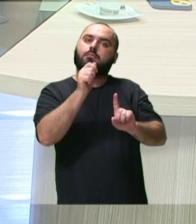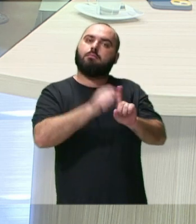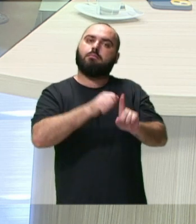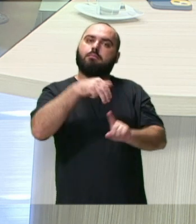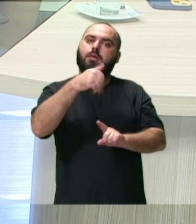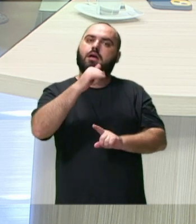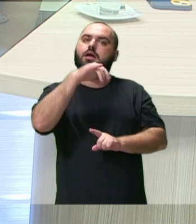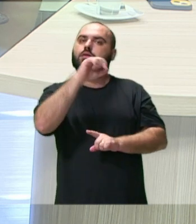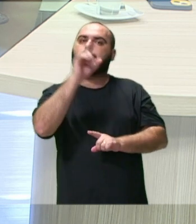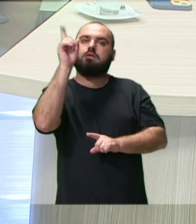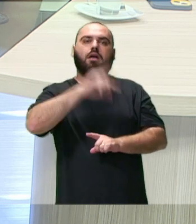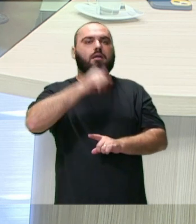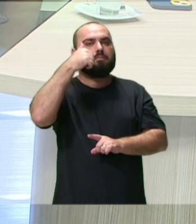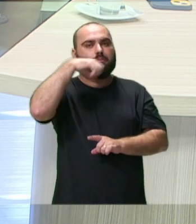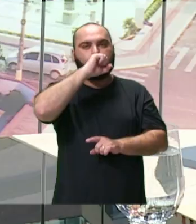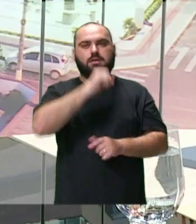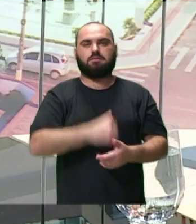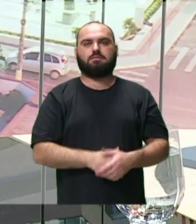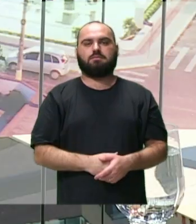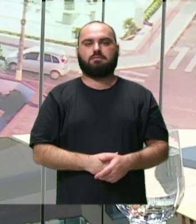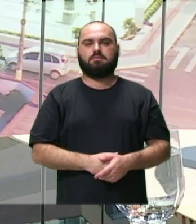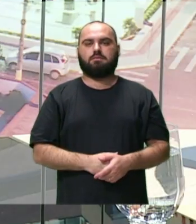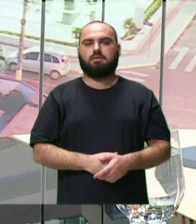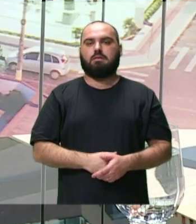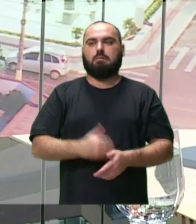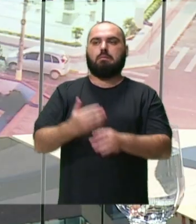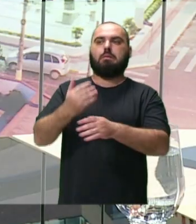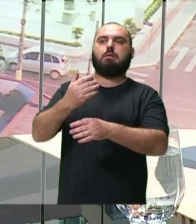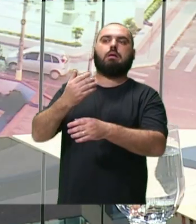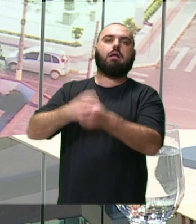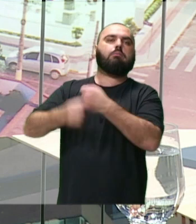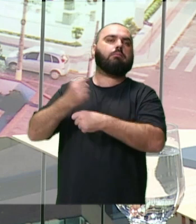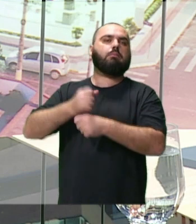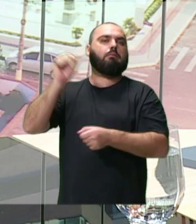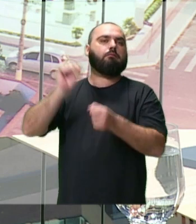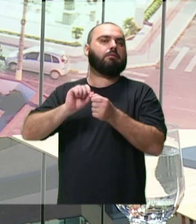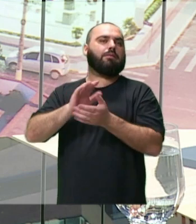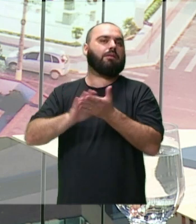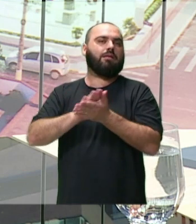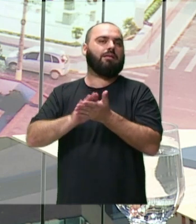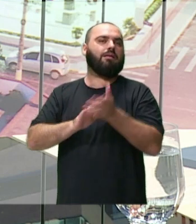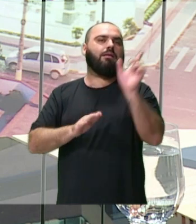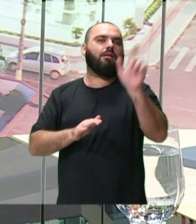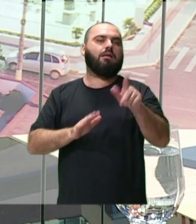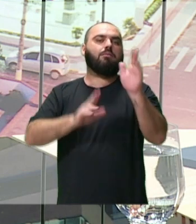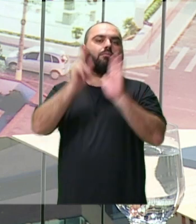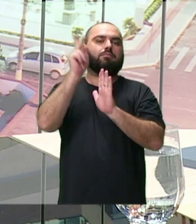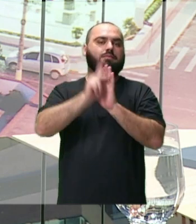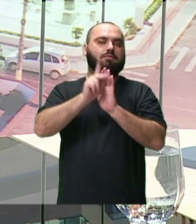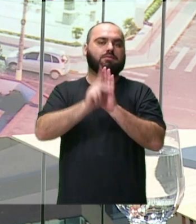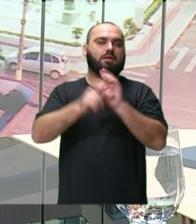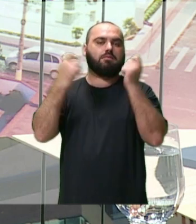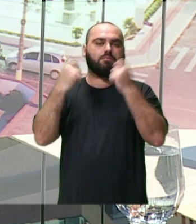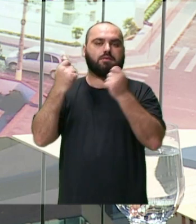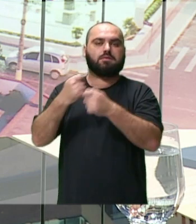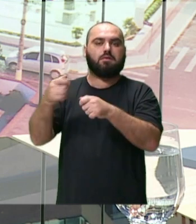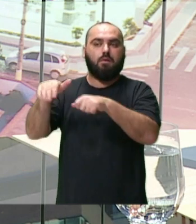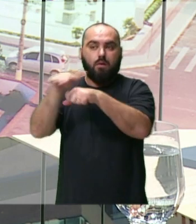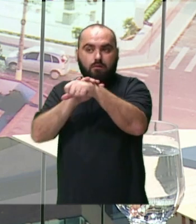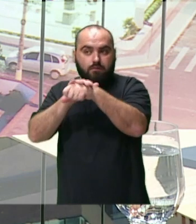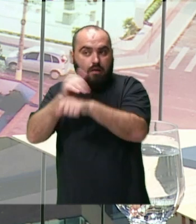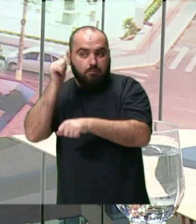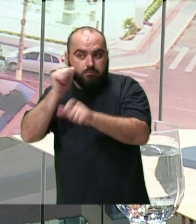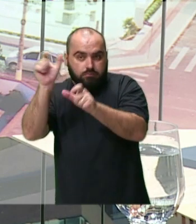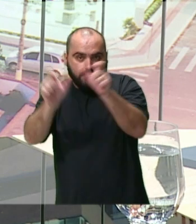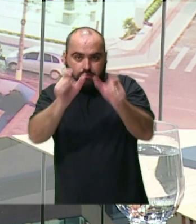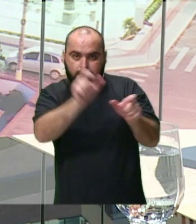mês das mães. Algo que a gente não havia feito antes. É um projeto que eu ainda preciso dividir com as meninas, né?